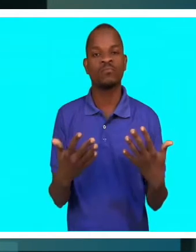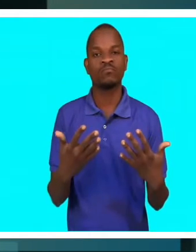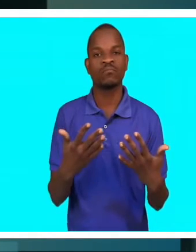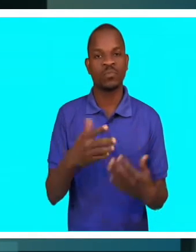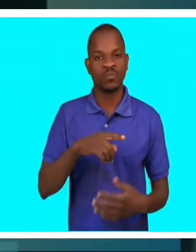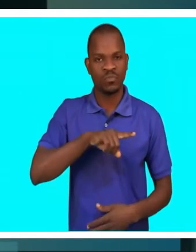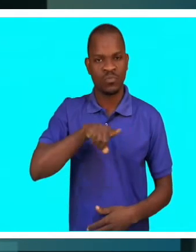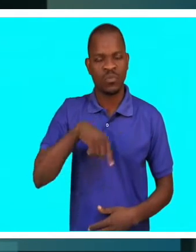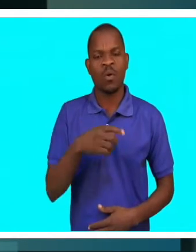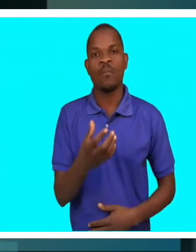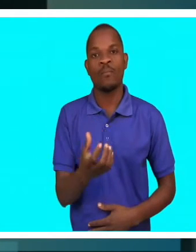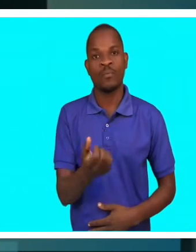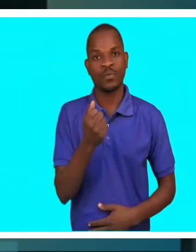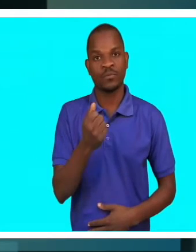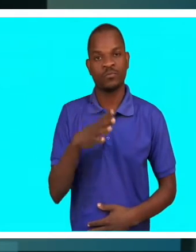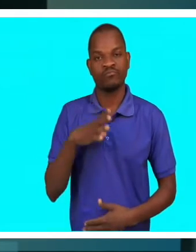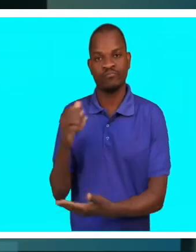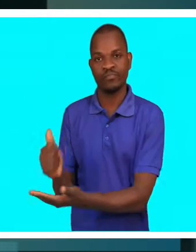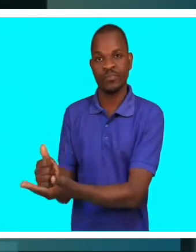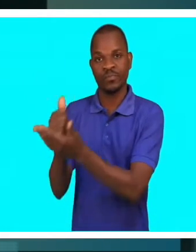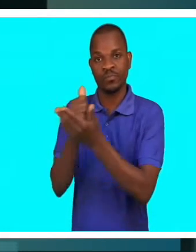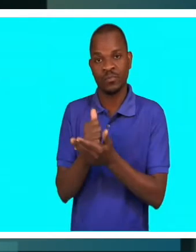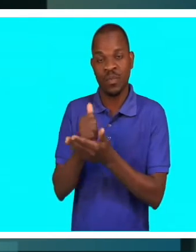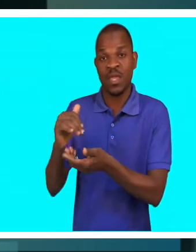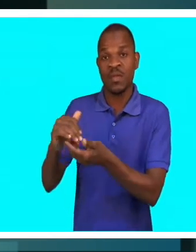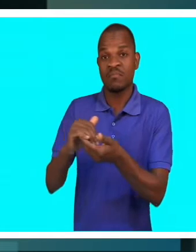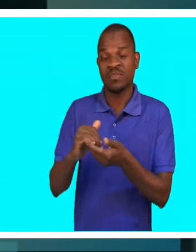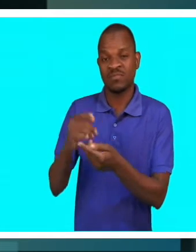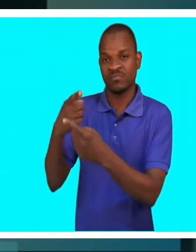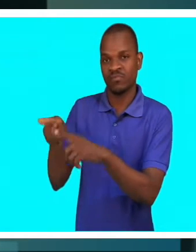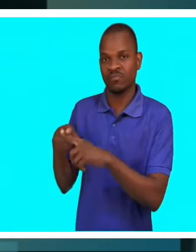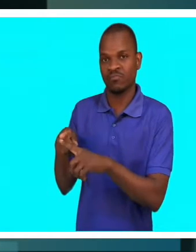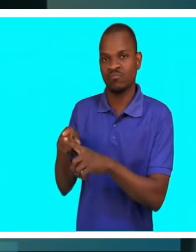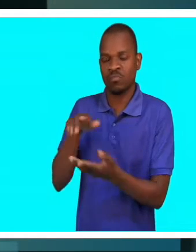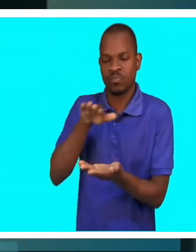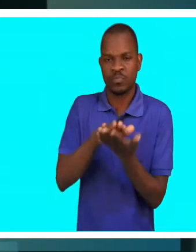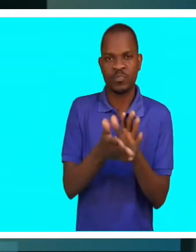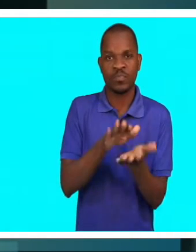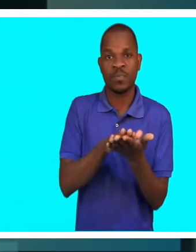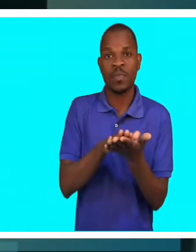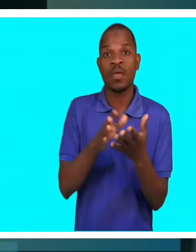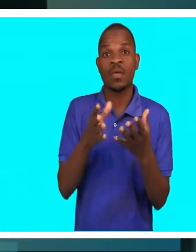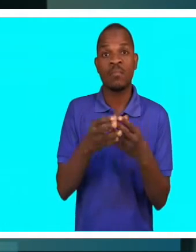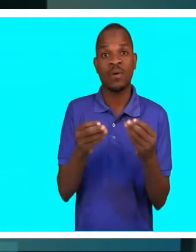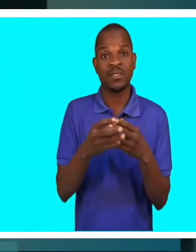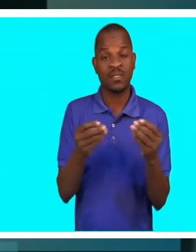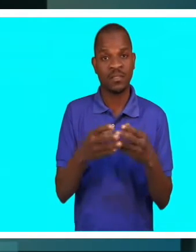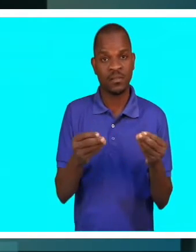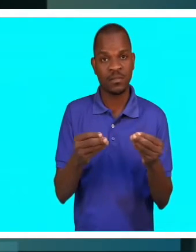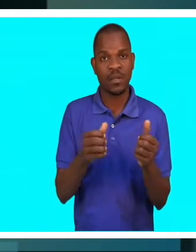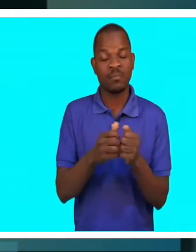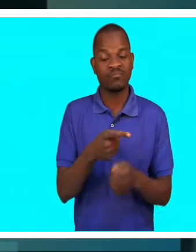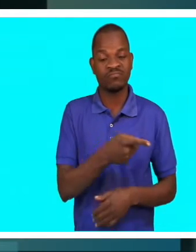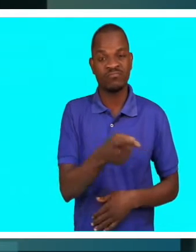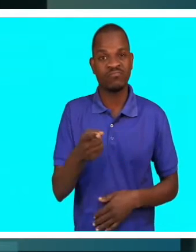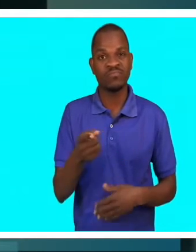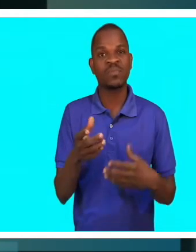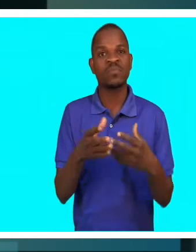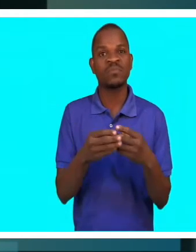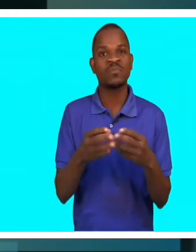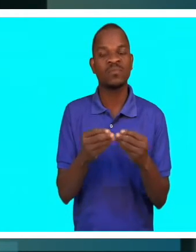nós podemos até ter o apoio dos parceiros na produção de materiais sobre educação alimentar e nutricional, mas estes